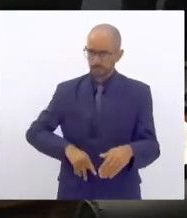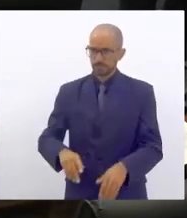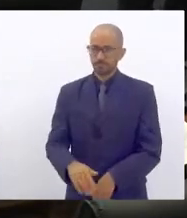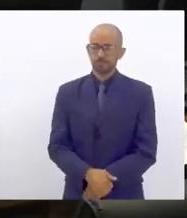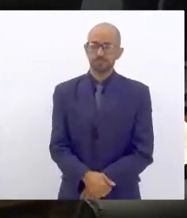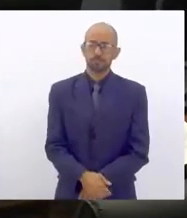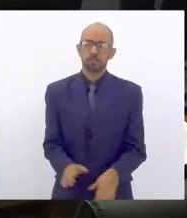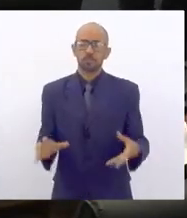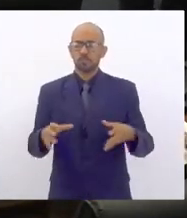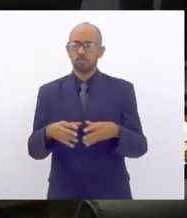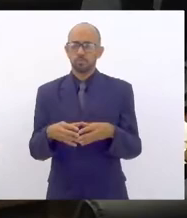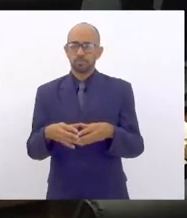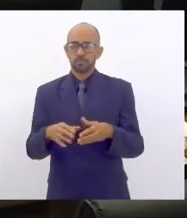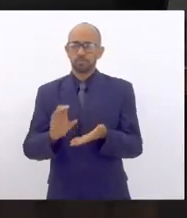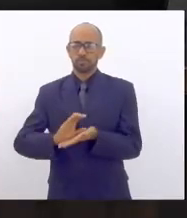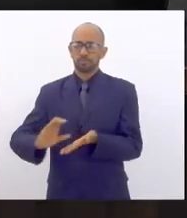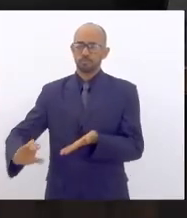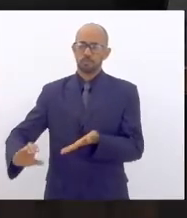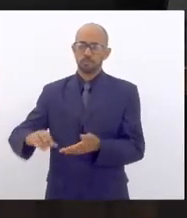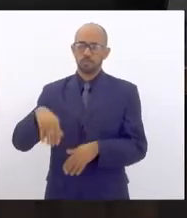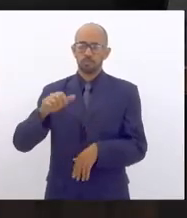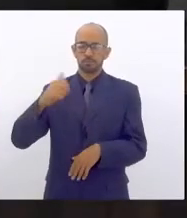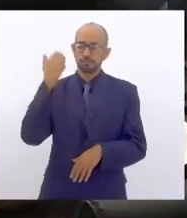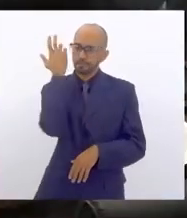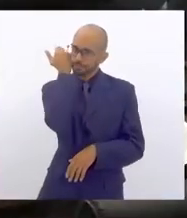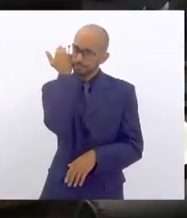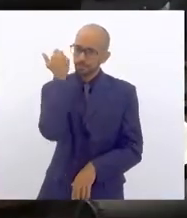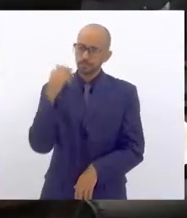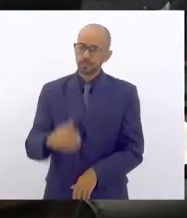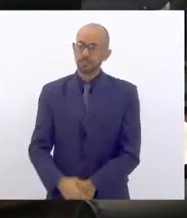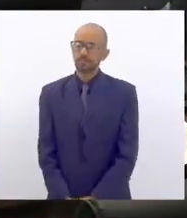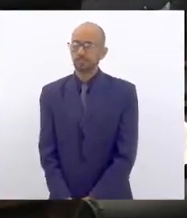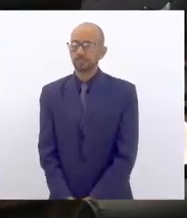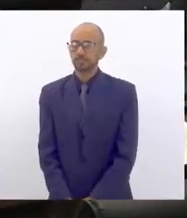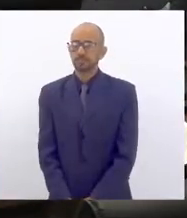Pela Comissão de Orçamento, deputado Eliomar.